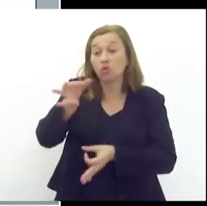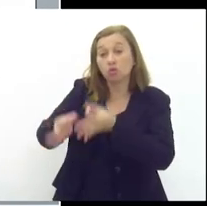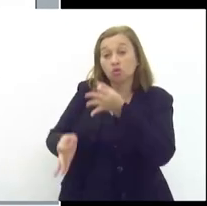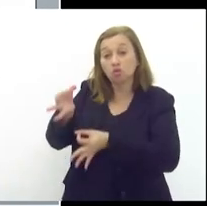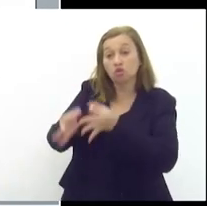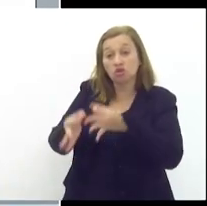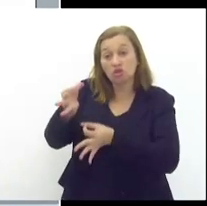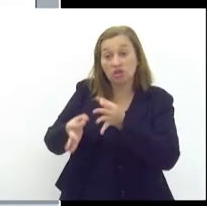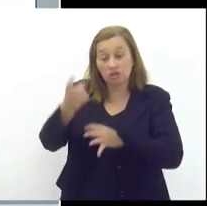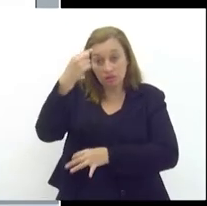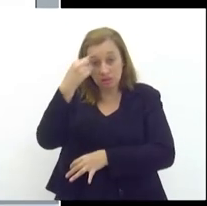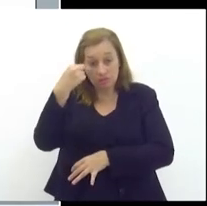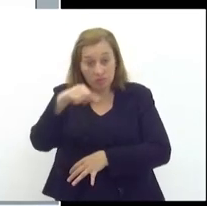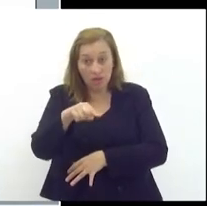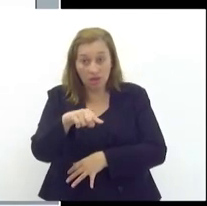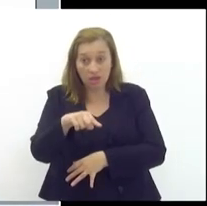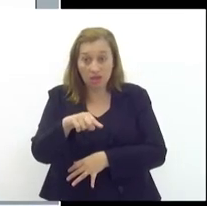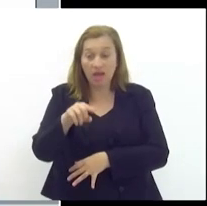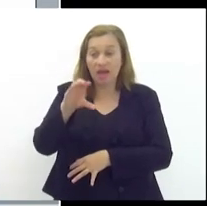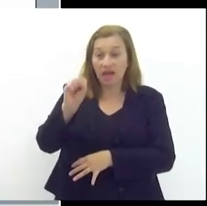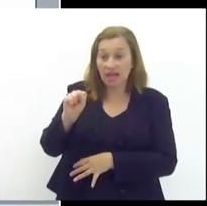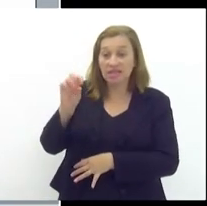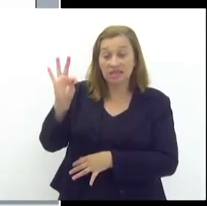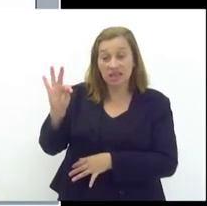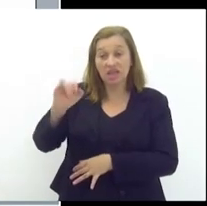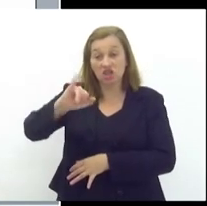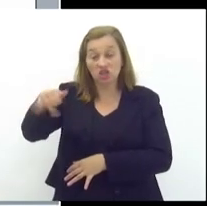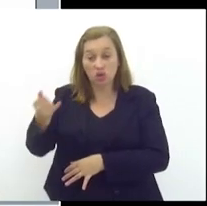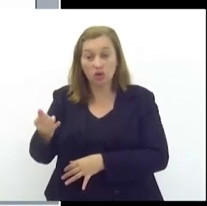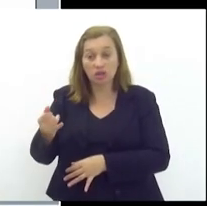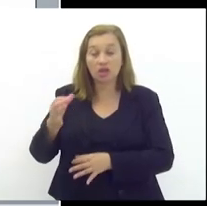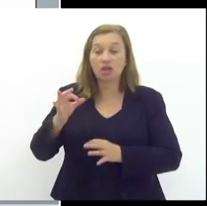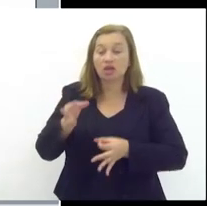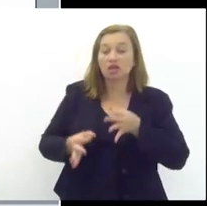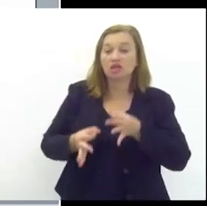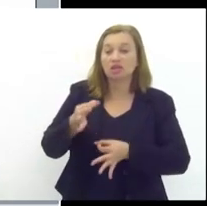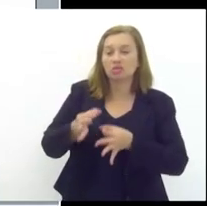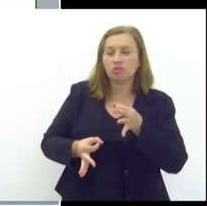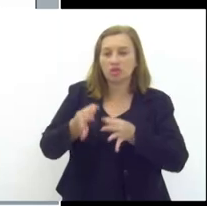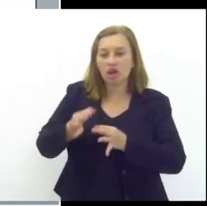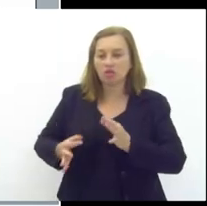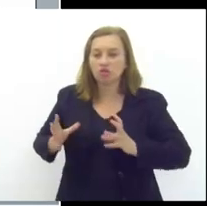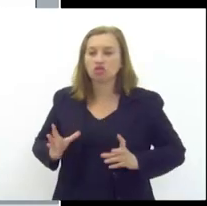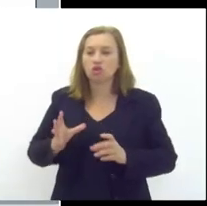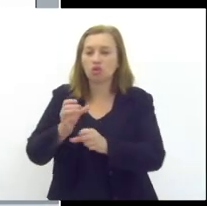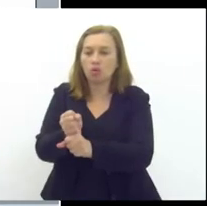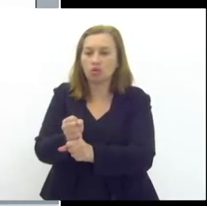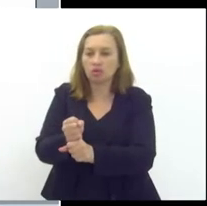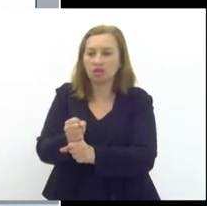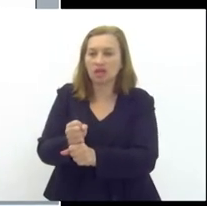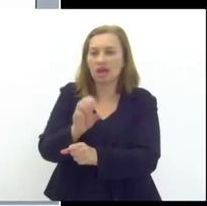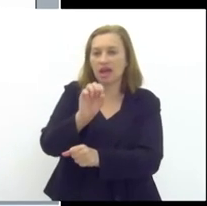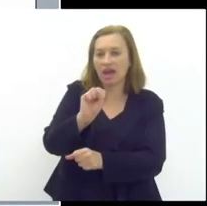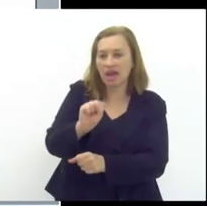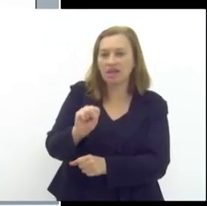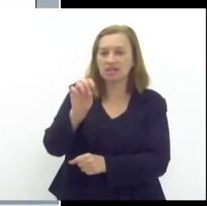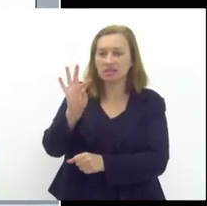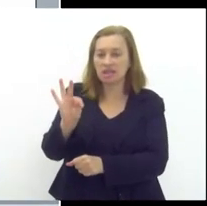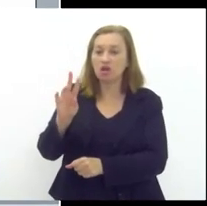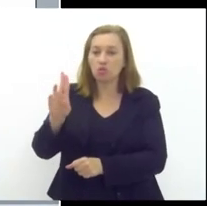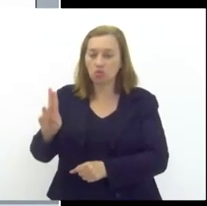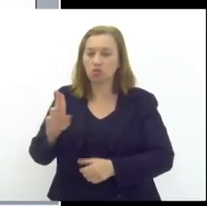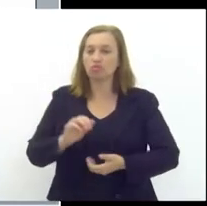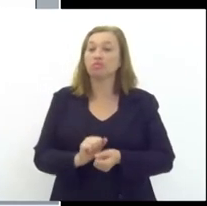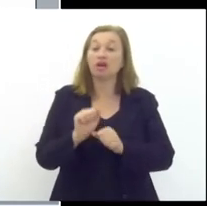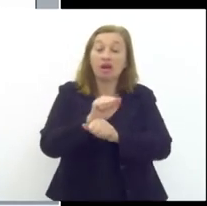as demandam STJ e o Tribunal de Contas que analisa tudo é o TCU Mas claro que isso